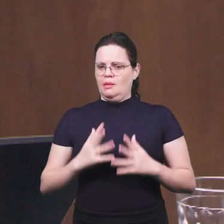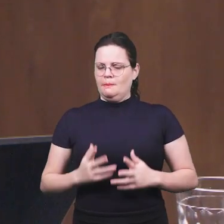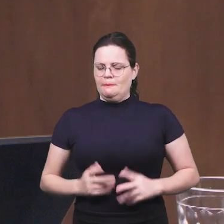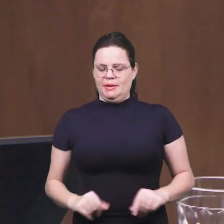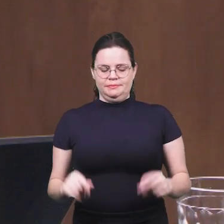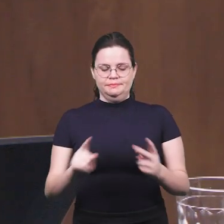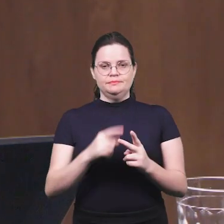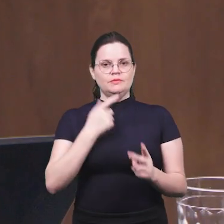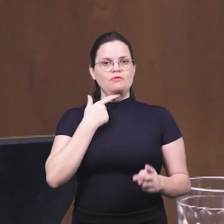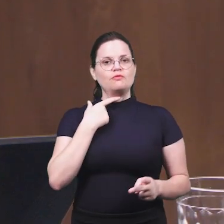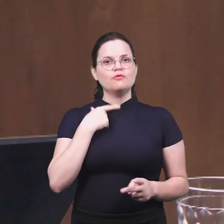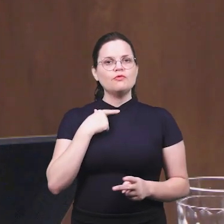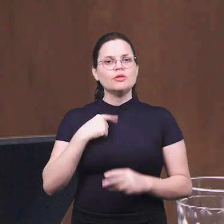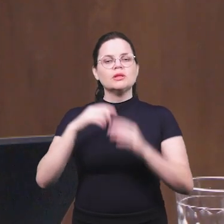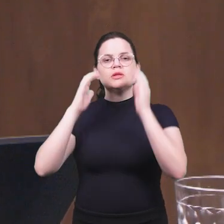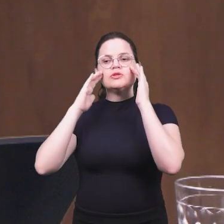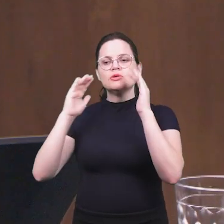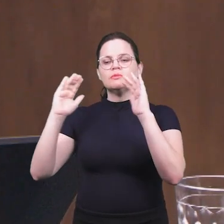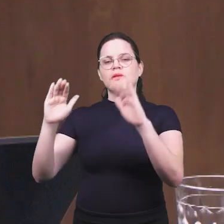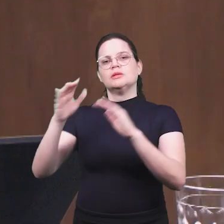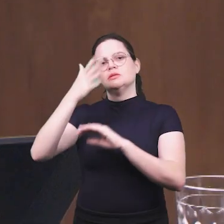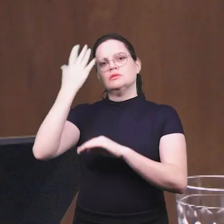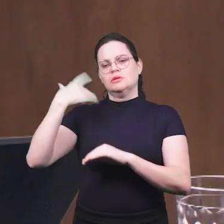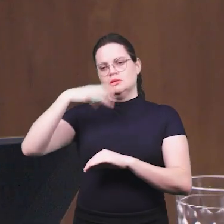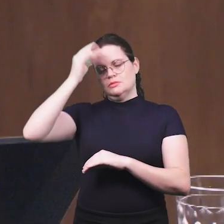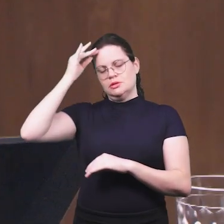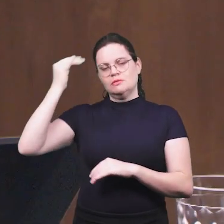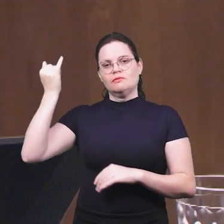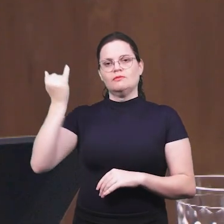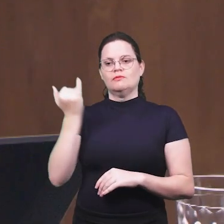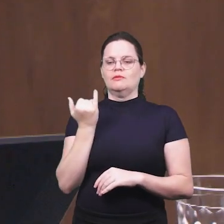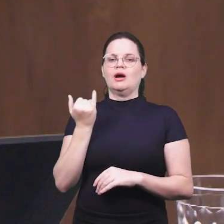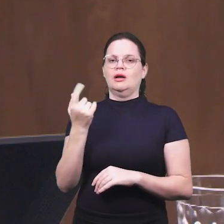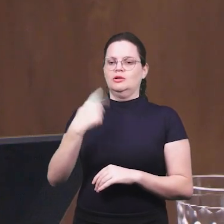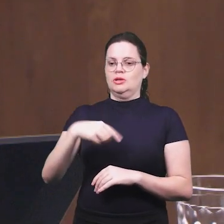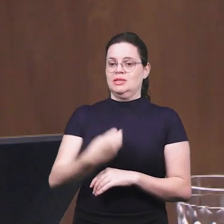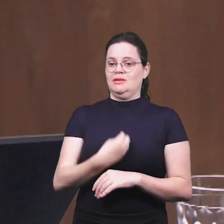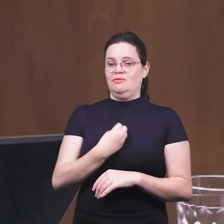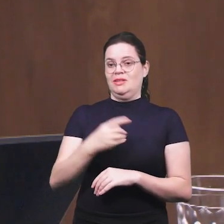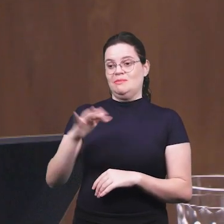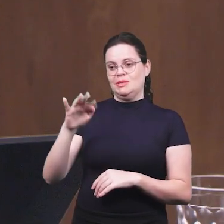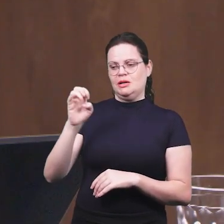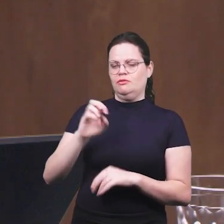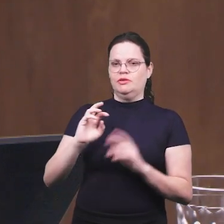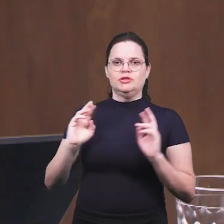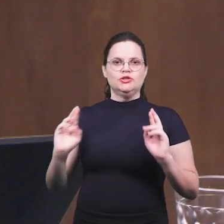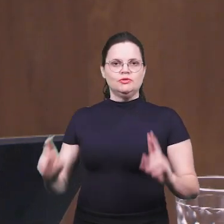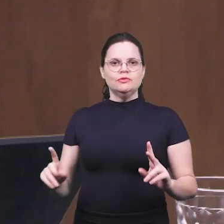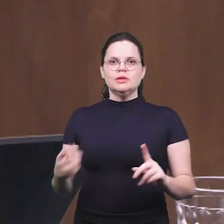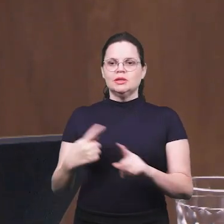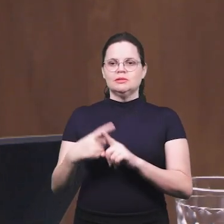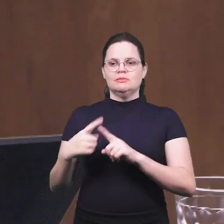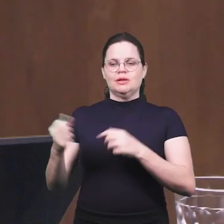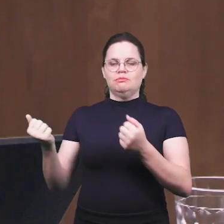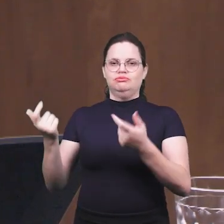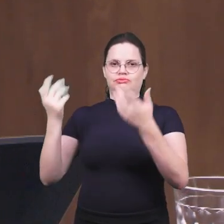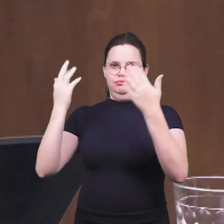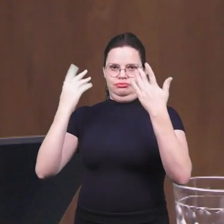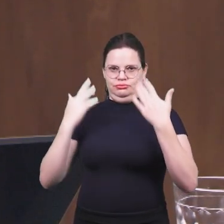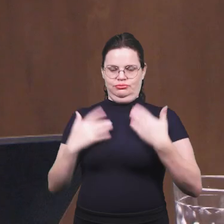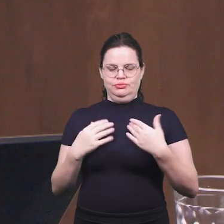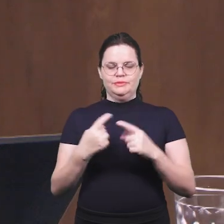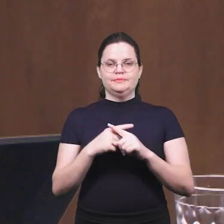conta da vontade de atender aquilo que o Espírito Santo diz na jornada de fé do crente. Eu queria colocar aqui, se me permite,